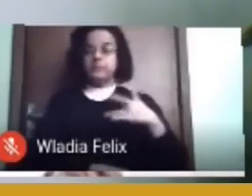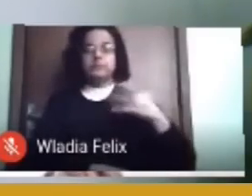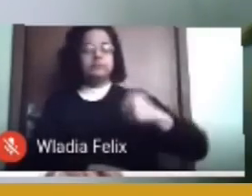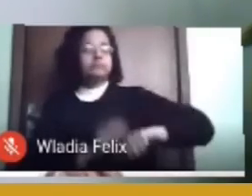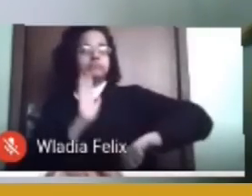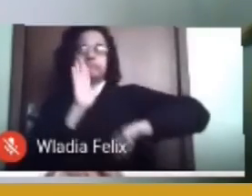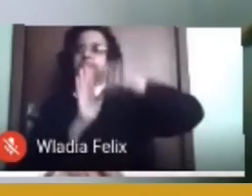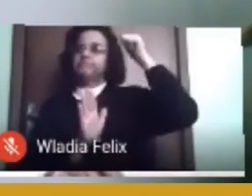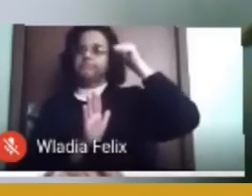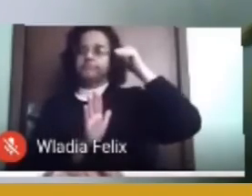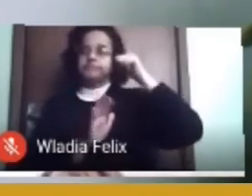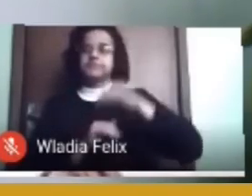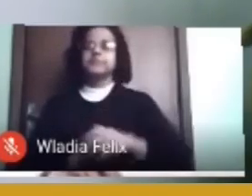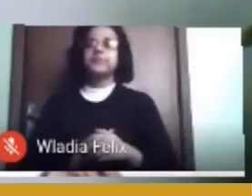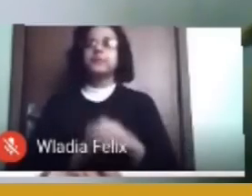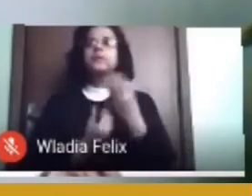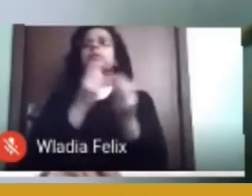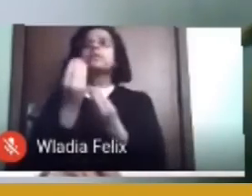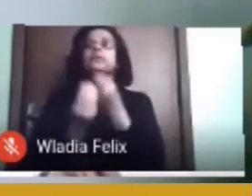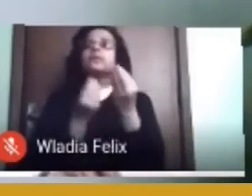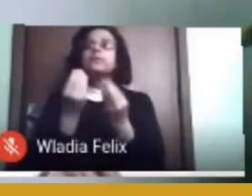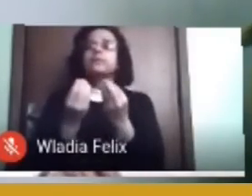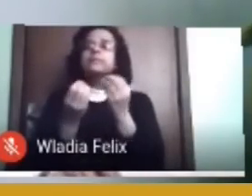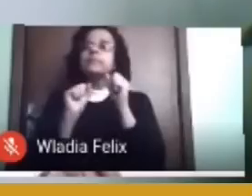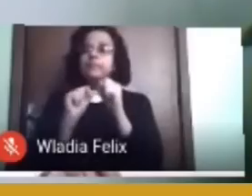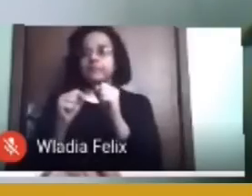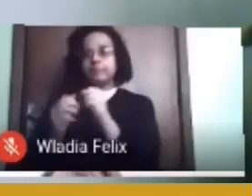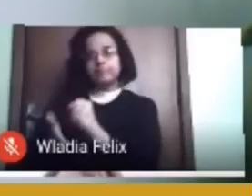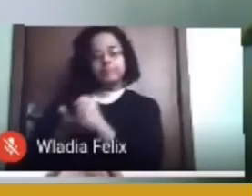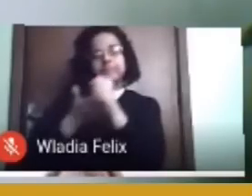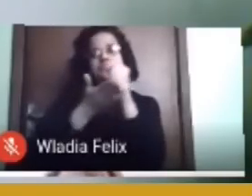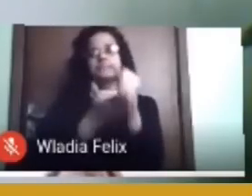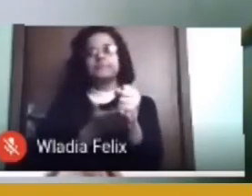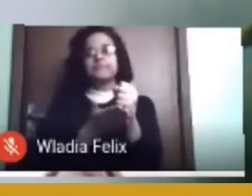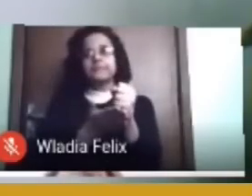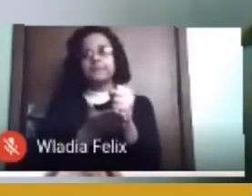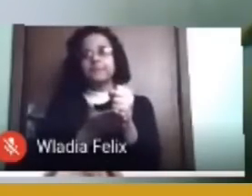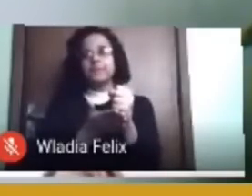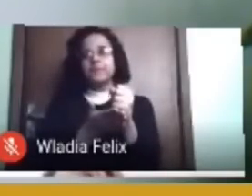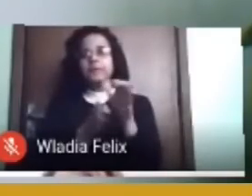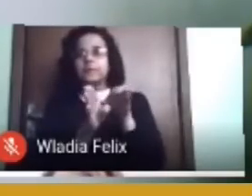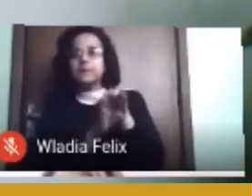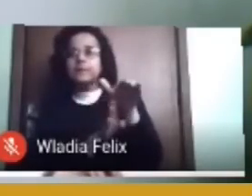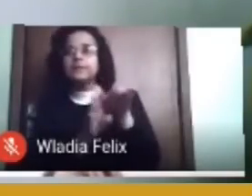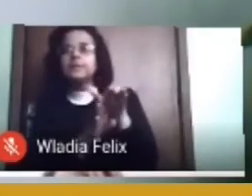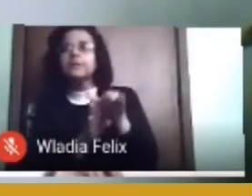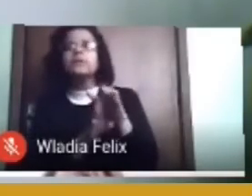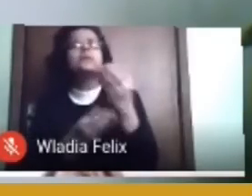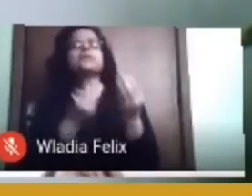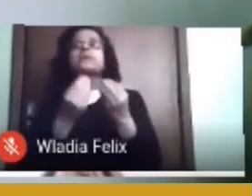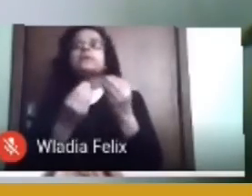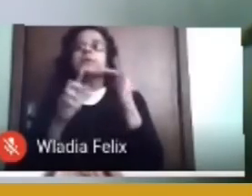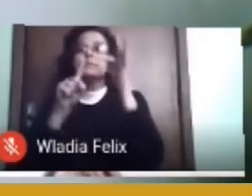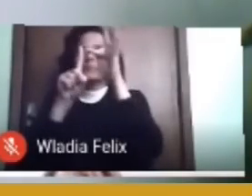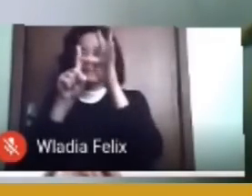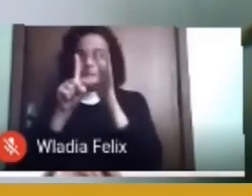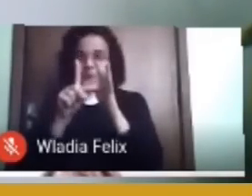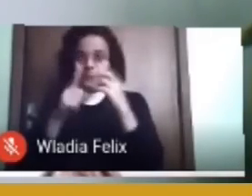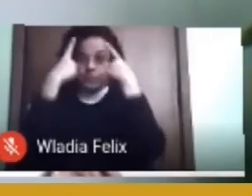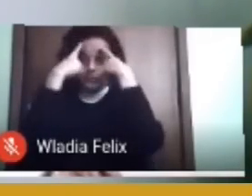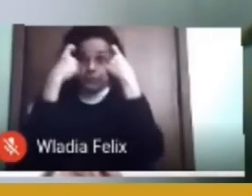a que tipos de violência nós temos, que institucional, a gente falava muito quando nós trabalhávamos